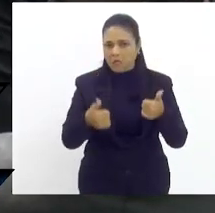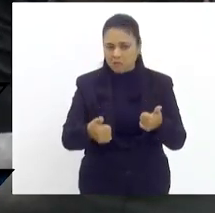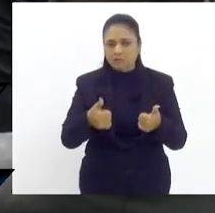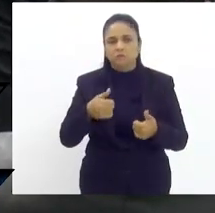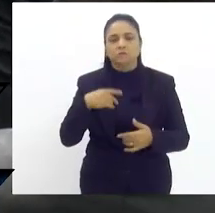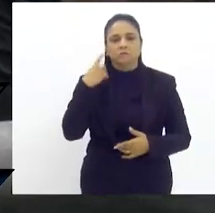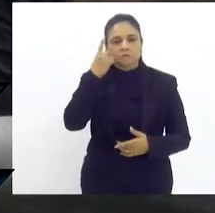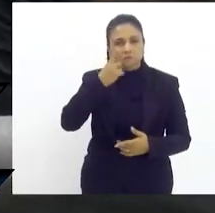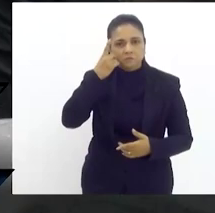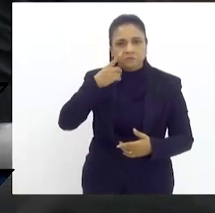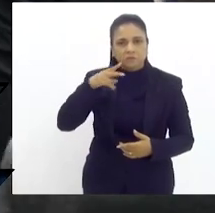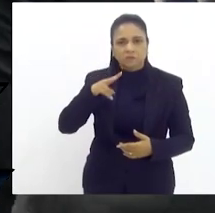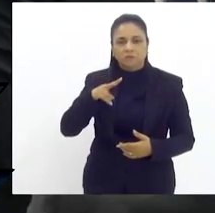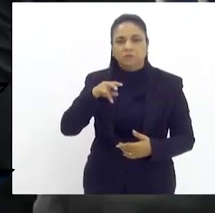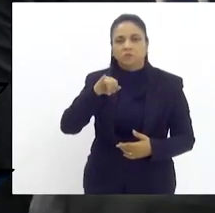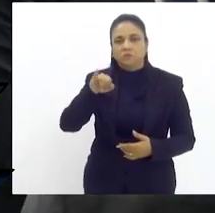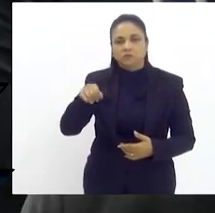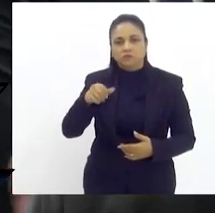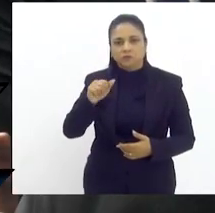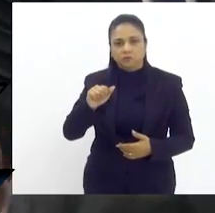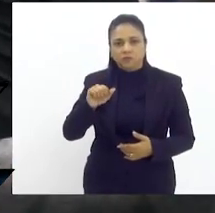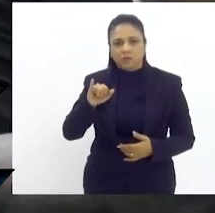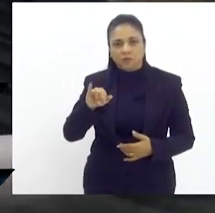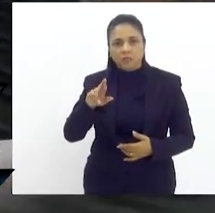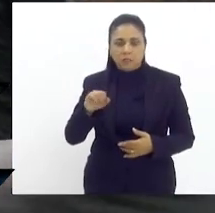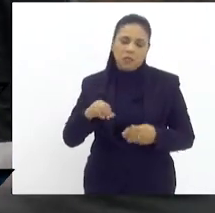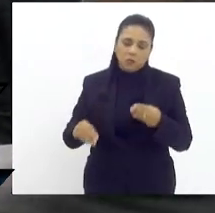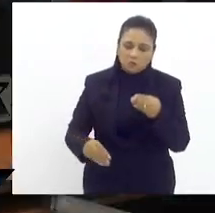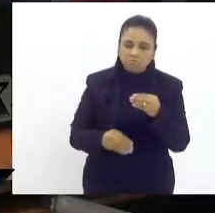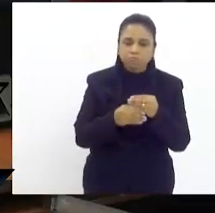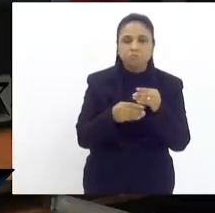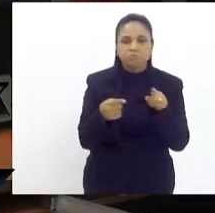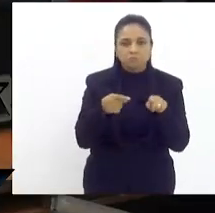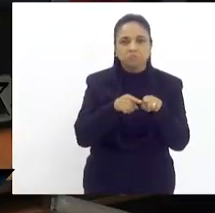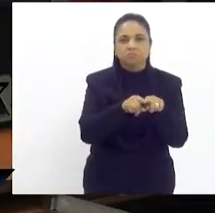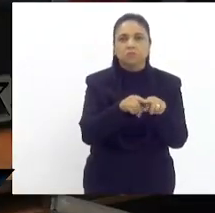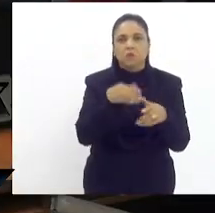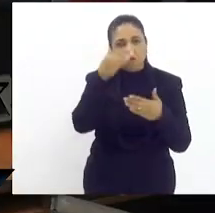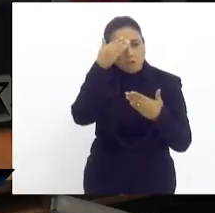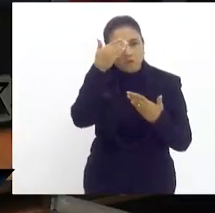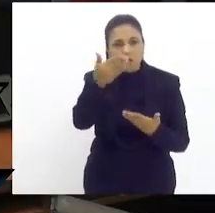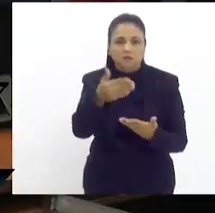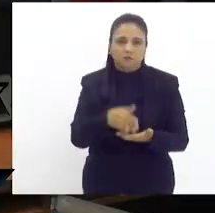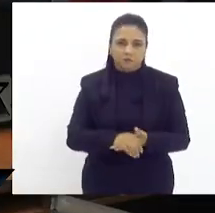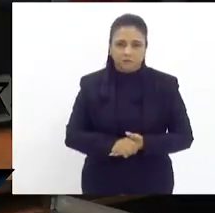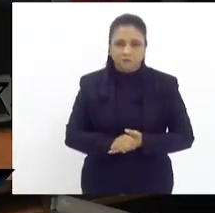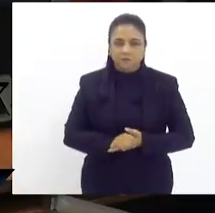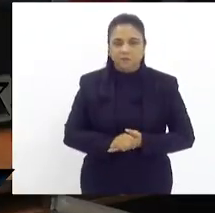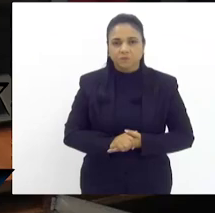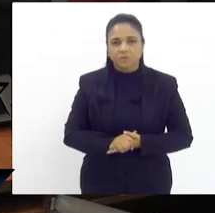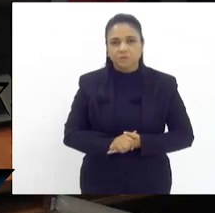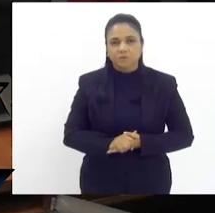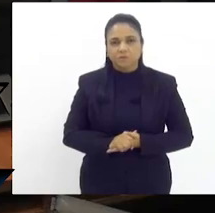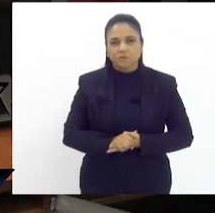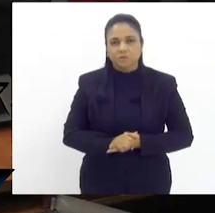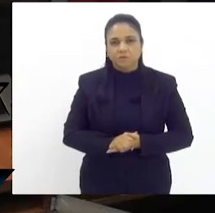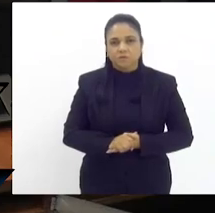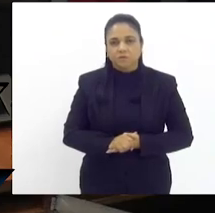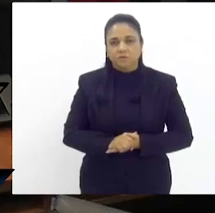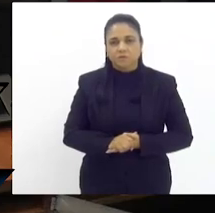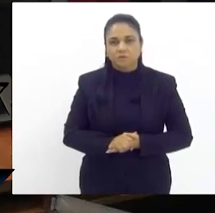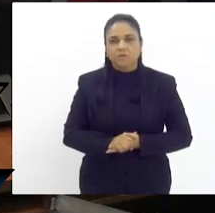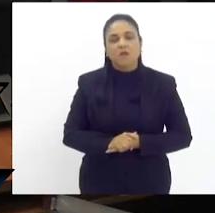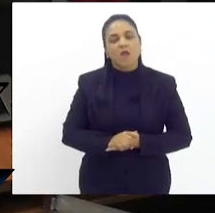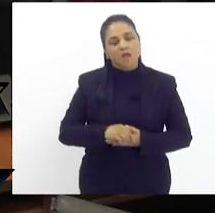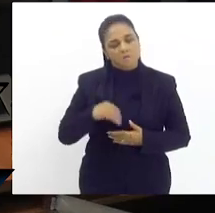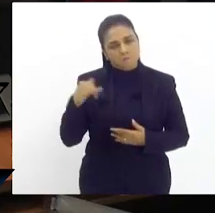uma vez reiteram a minha consultoria Muito obrigado Obrigado aí Deputado diz